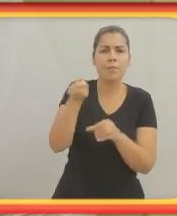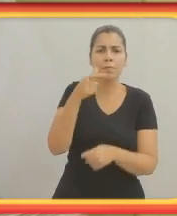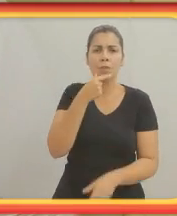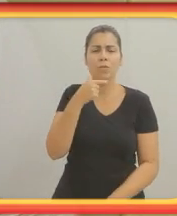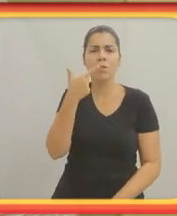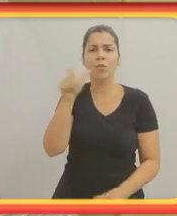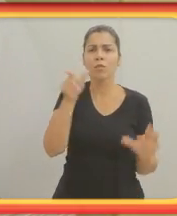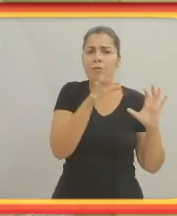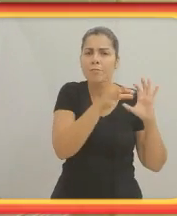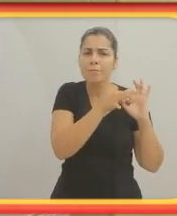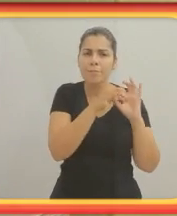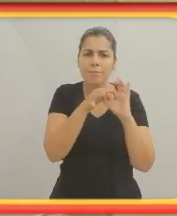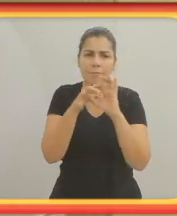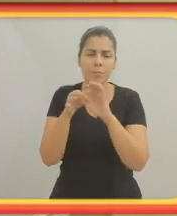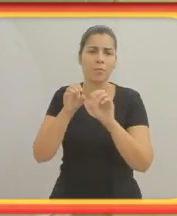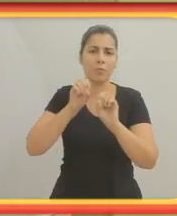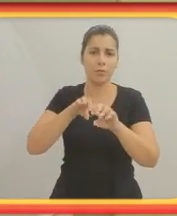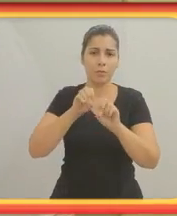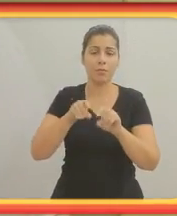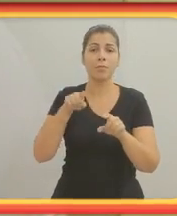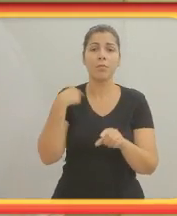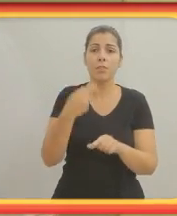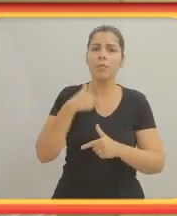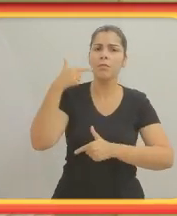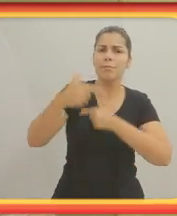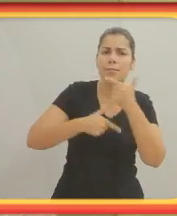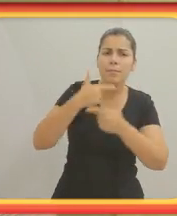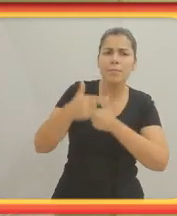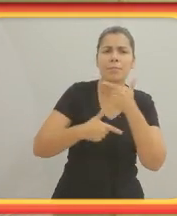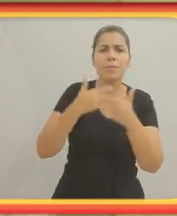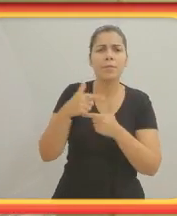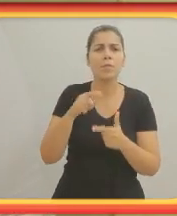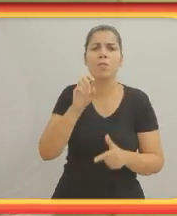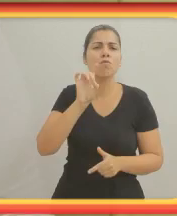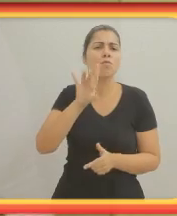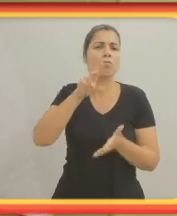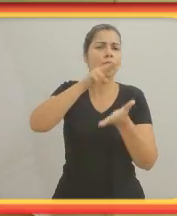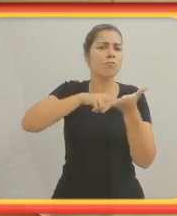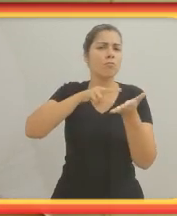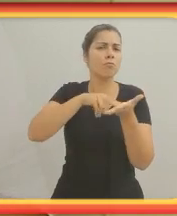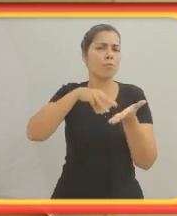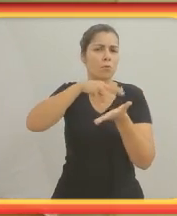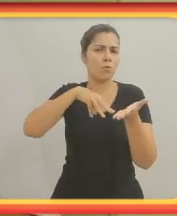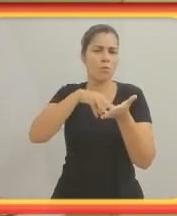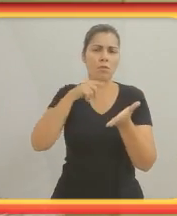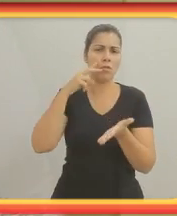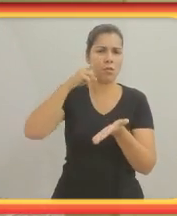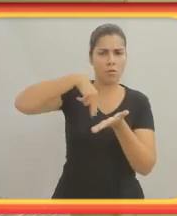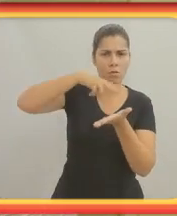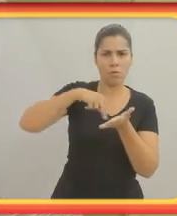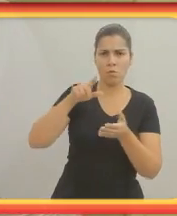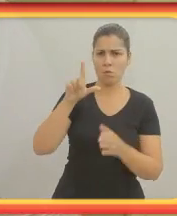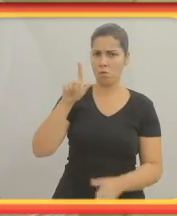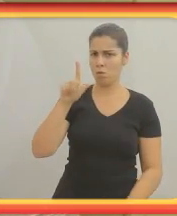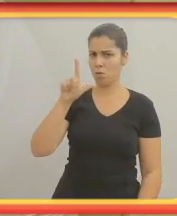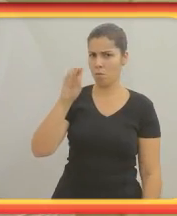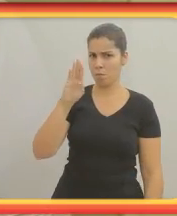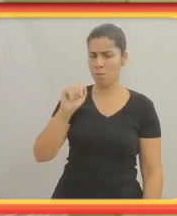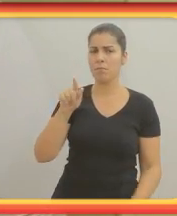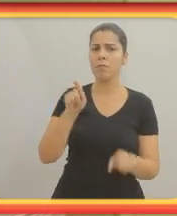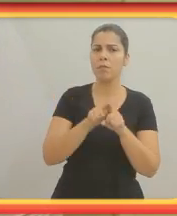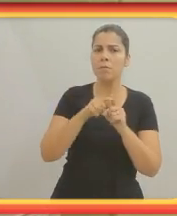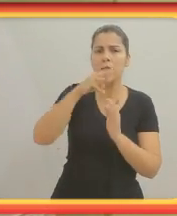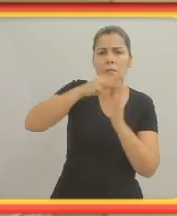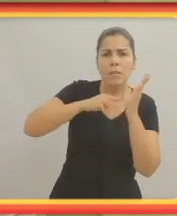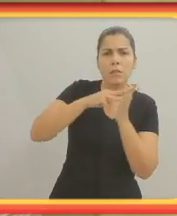não vem todos os dias à nossa escola. Já conseguimos a inclusão deste menino em outro contexto educativo. Estamos trabalhando não um método